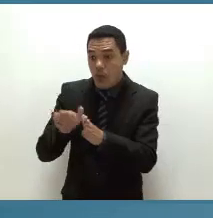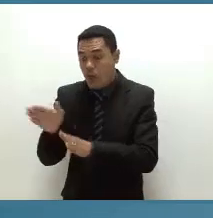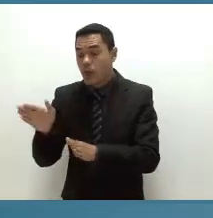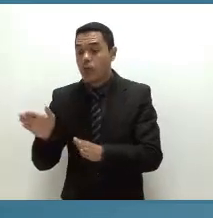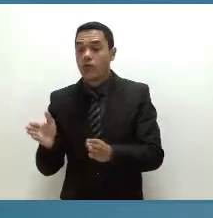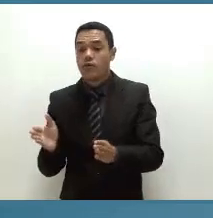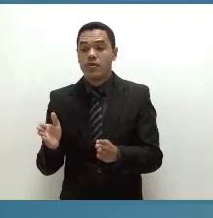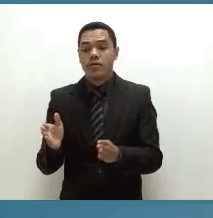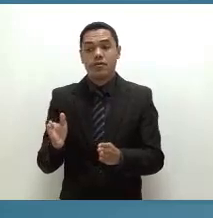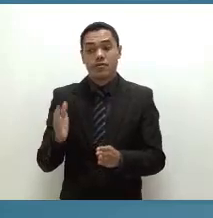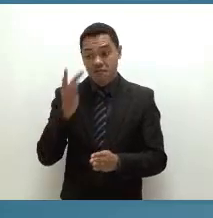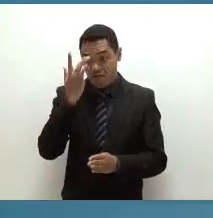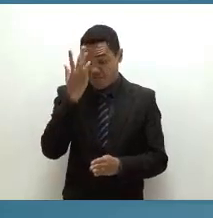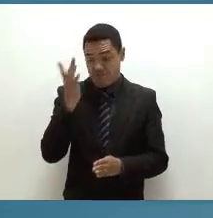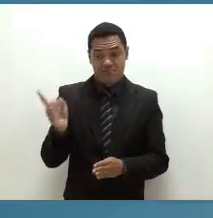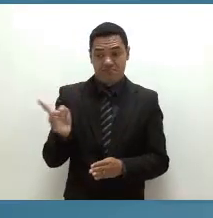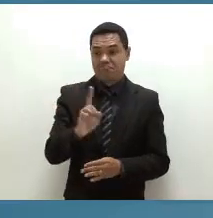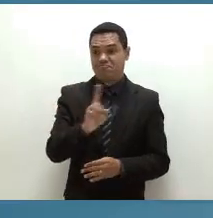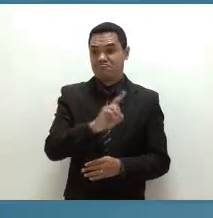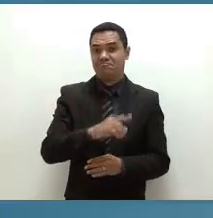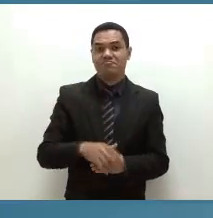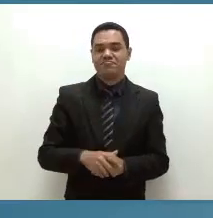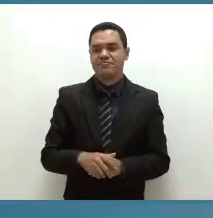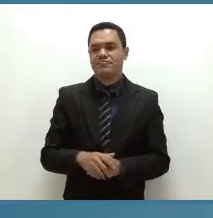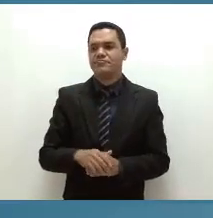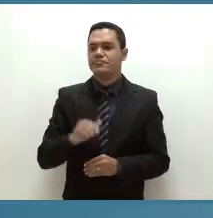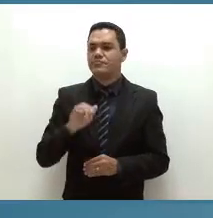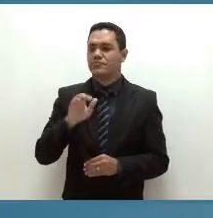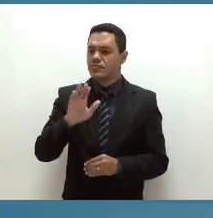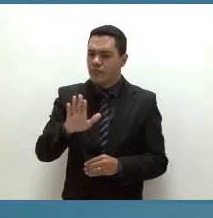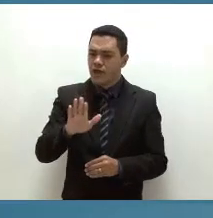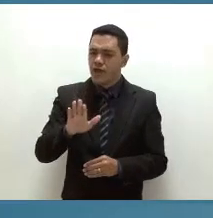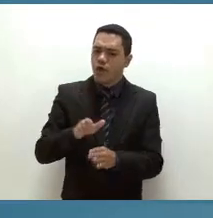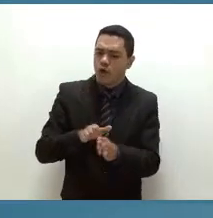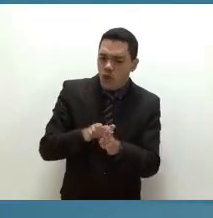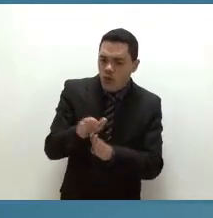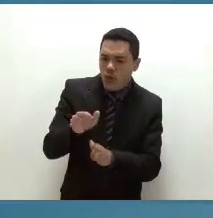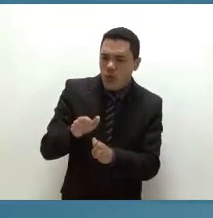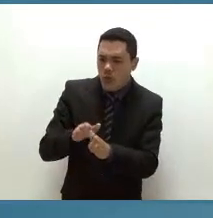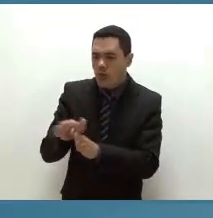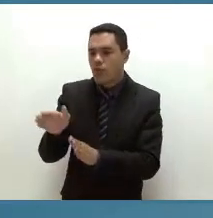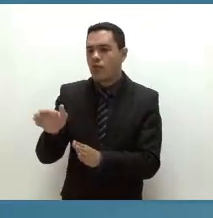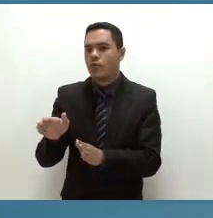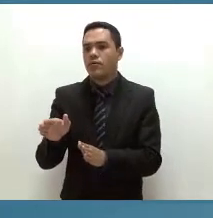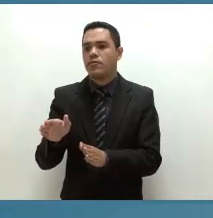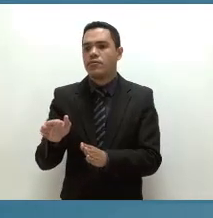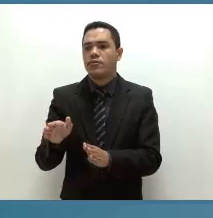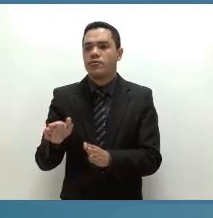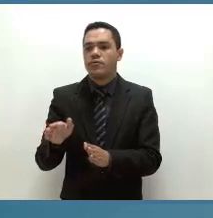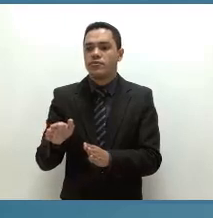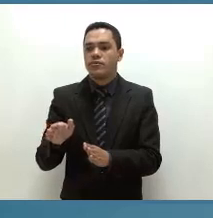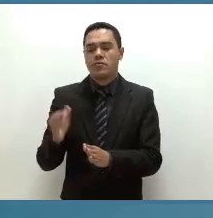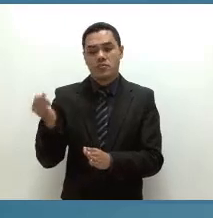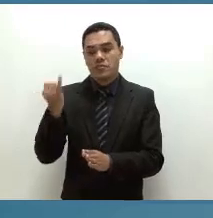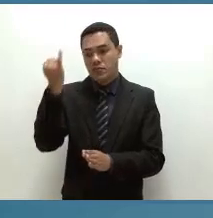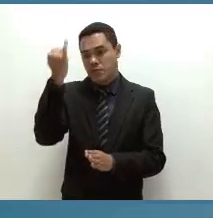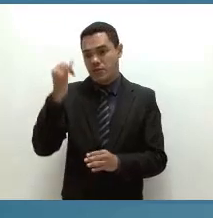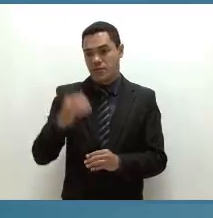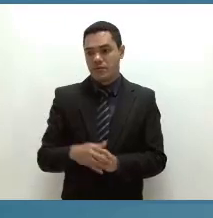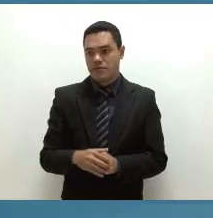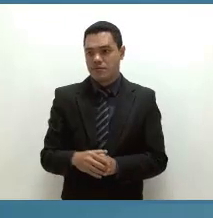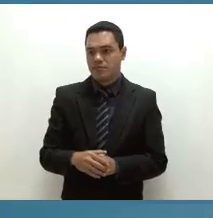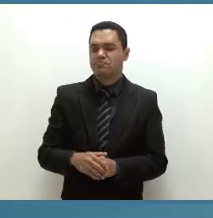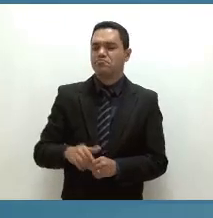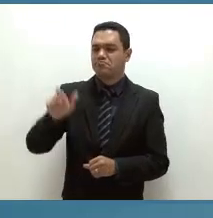é fácil, mas a correção só se faz quando necessário, e a corregedoria tem mantido esse